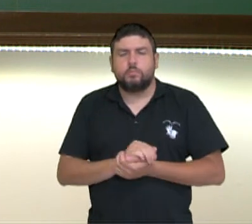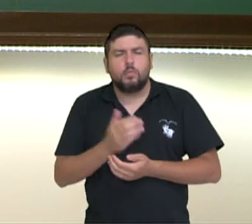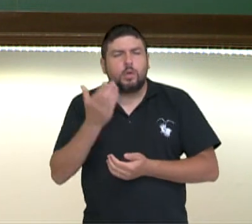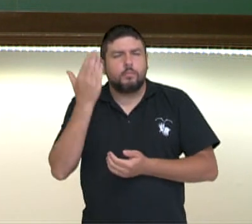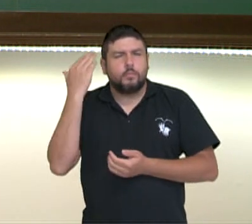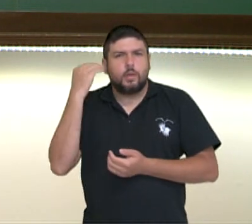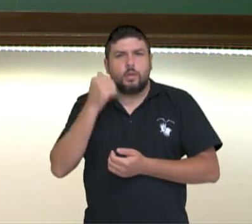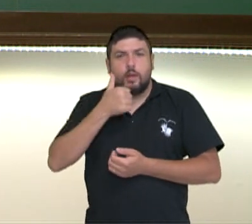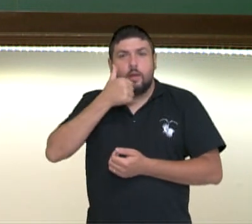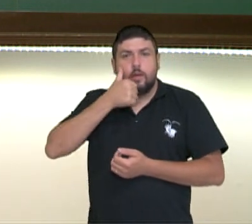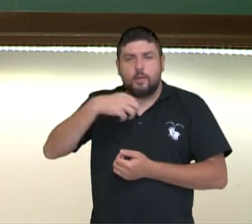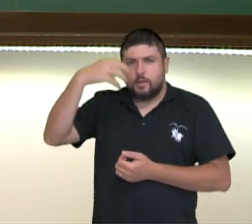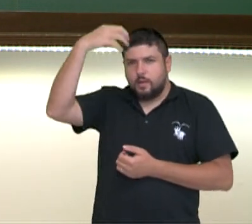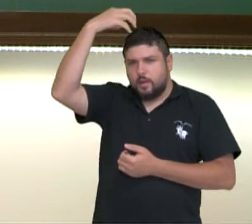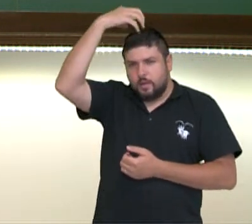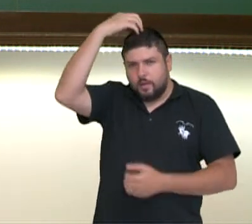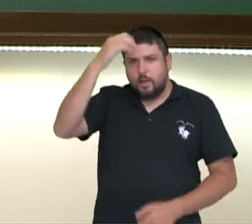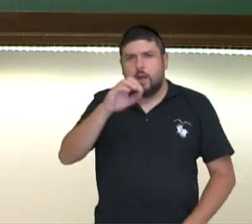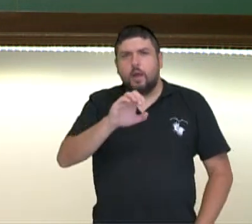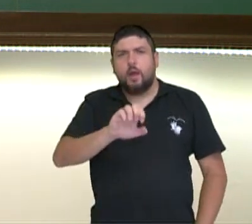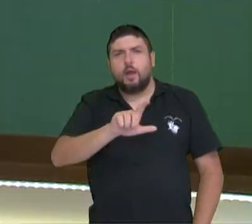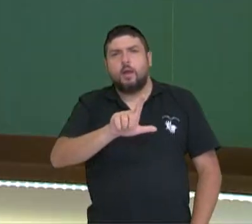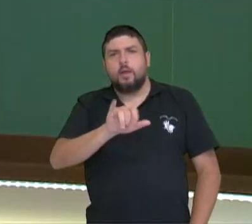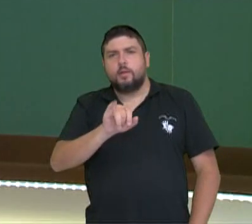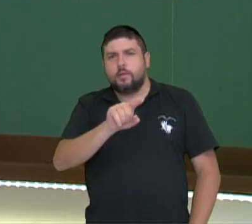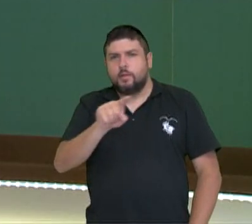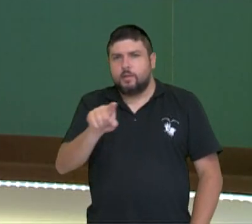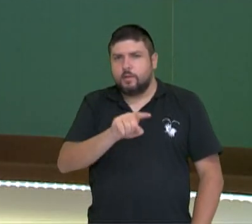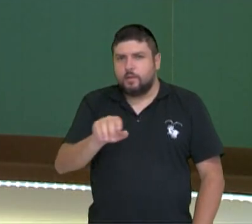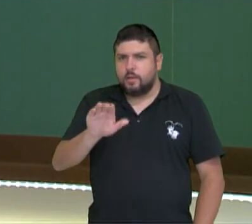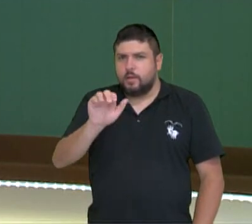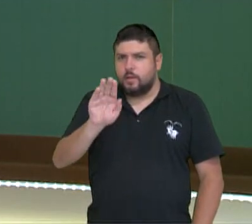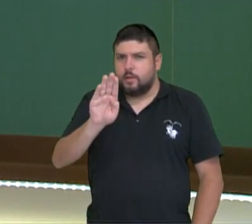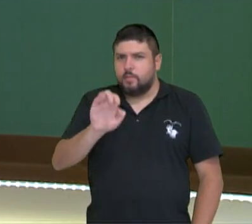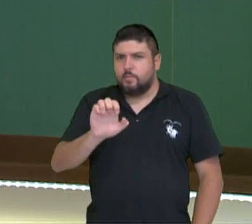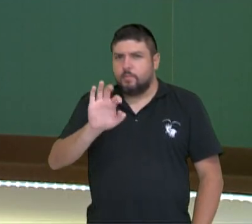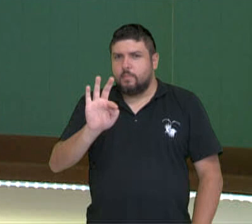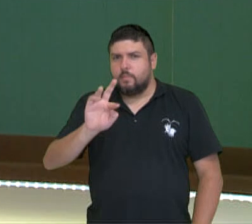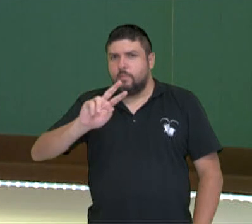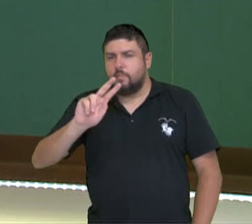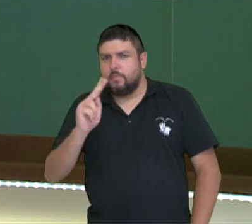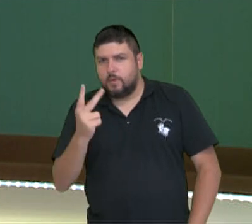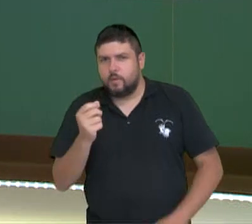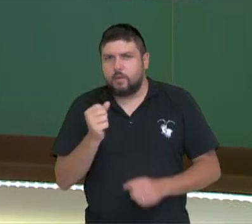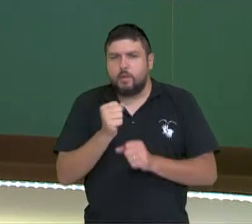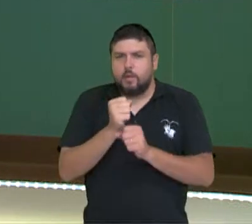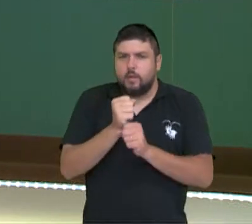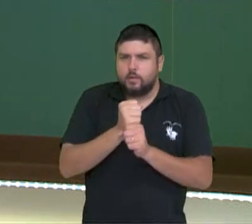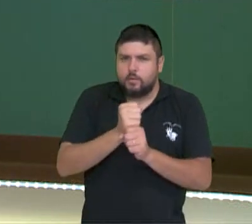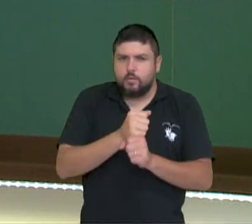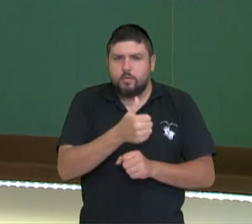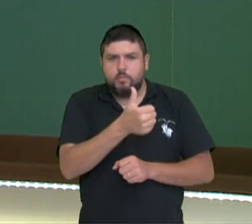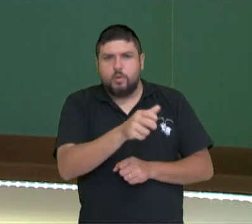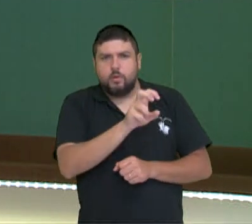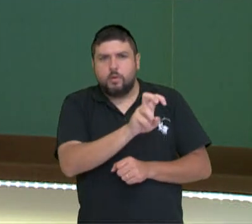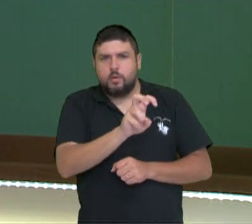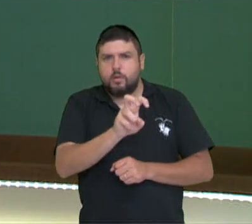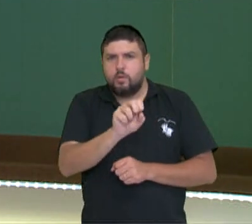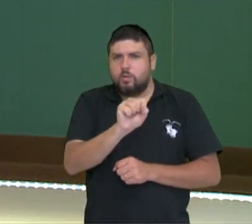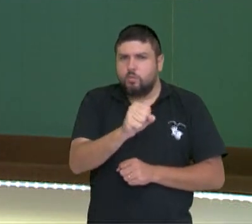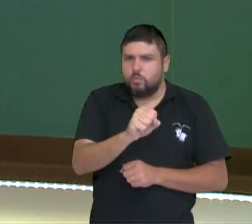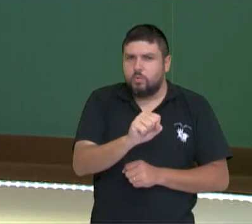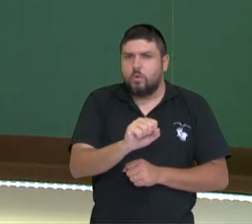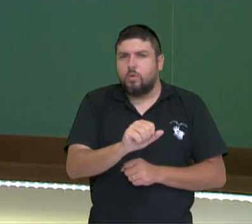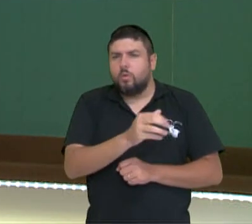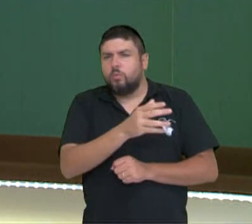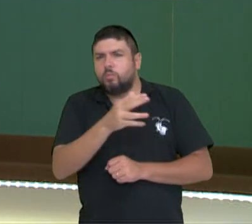I, essa Rainha Elizabeth I que a gente está falando, é lá que viveu entre os anos de 1558 e